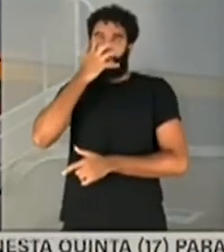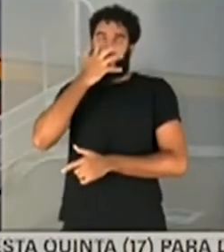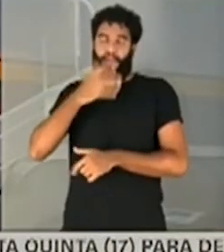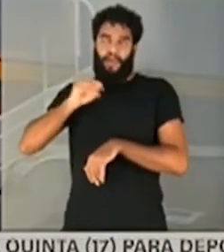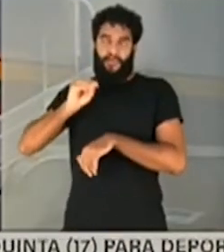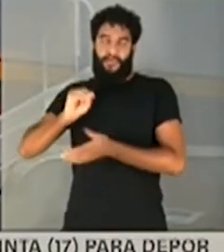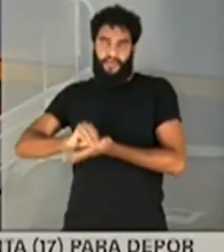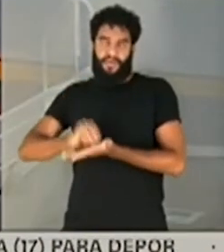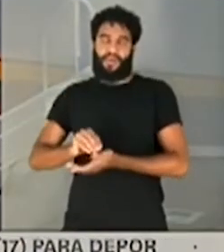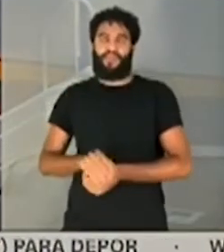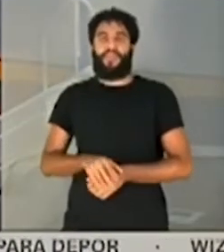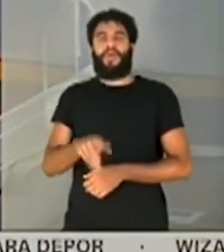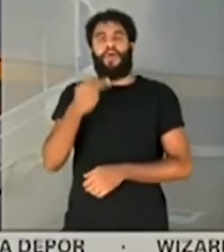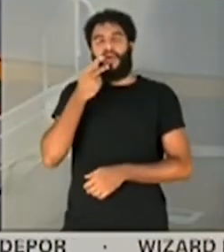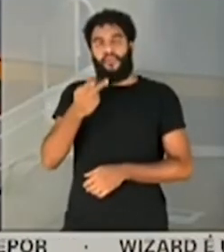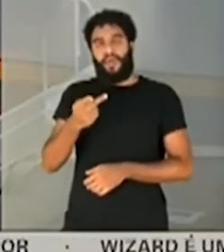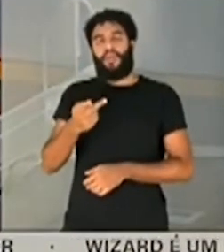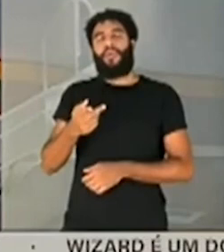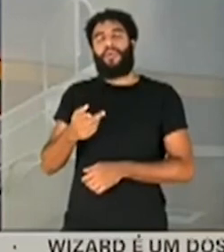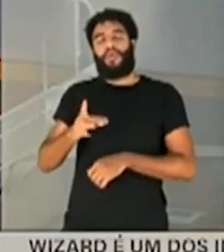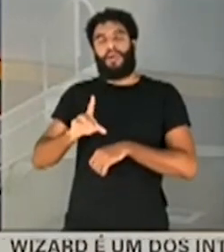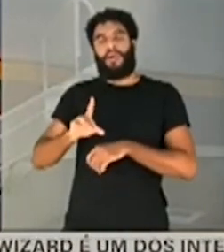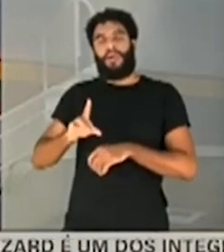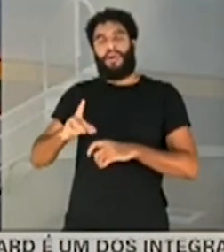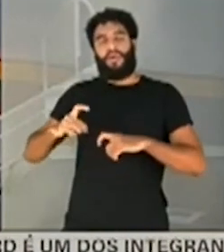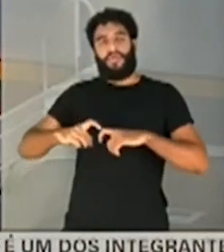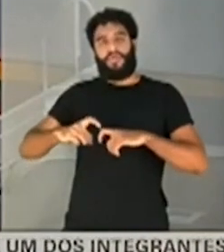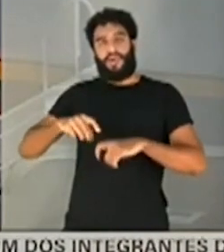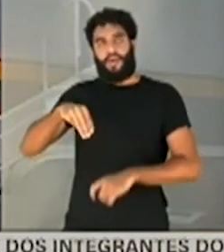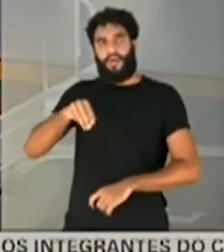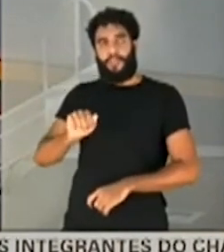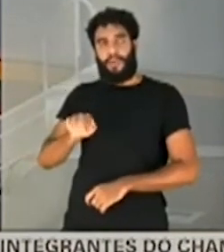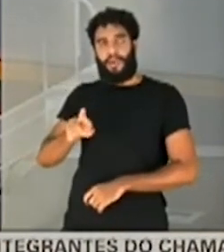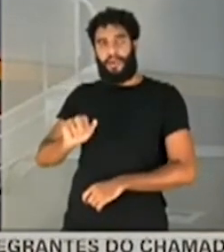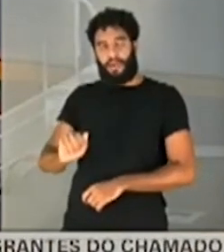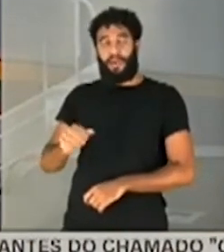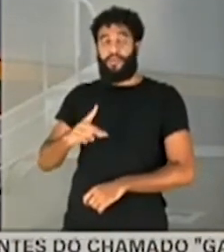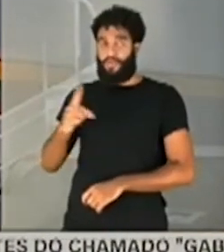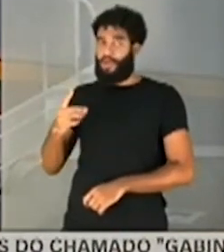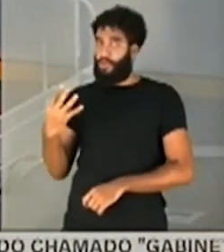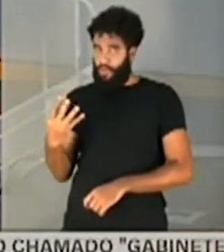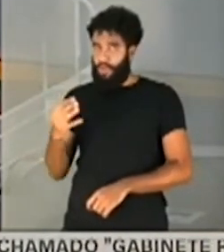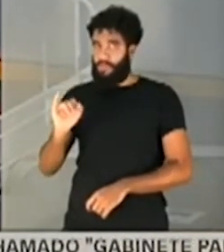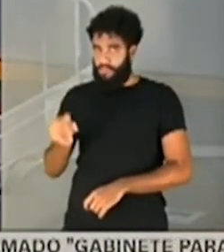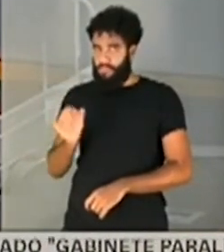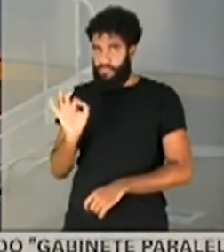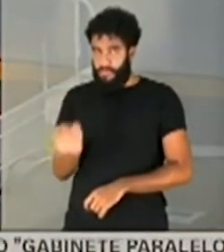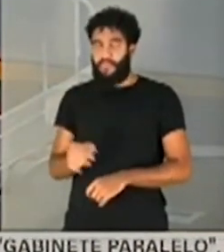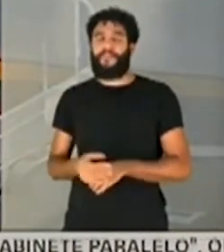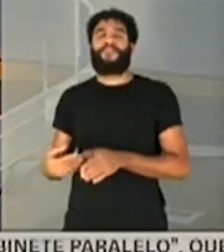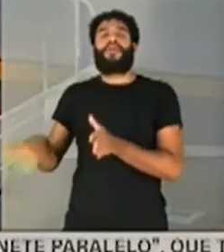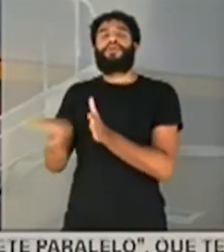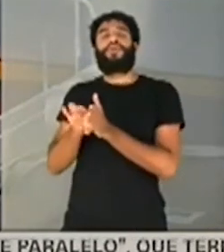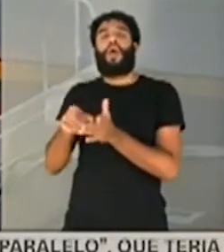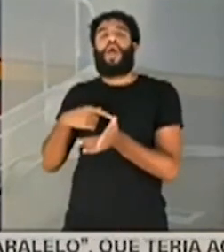aqui sobre a ida da doutora Mayra no dia 4, certo? Ela, ao chegar lá, defendeu o